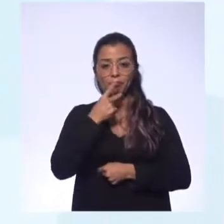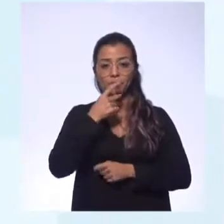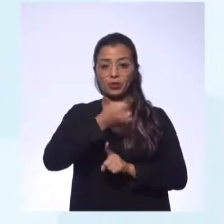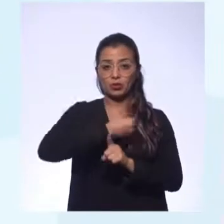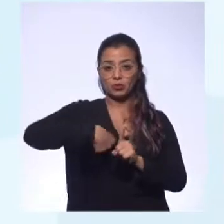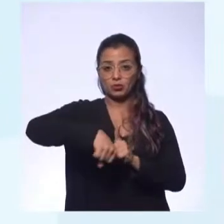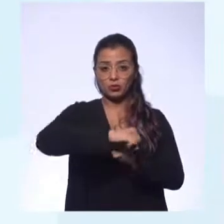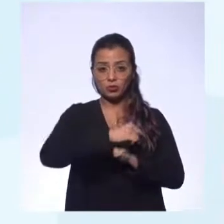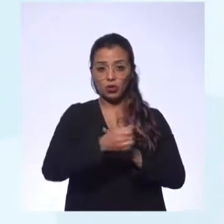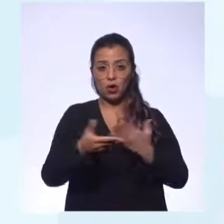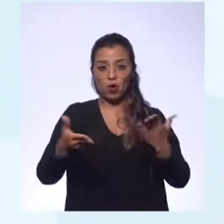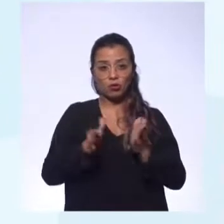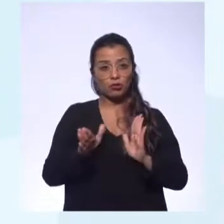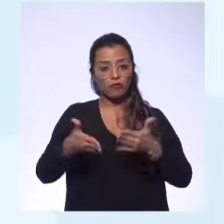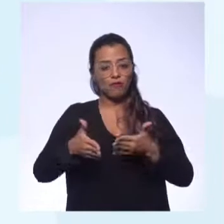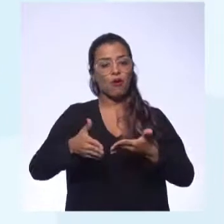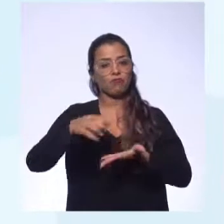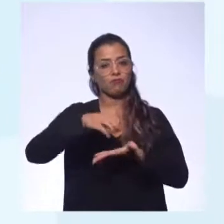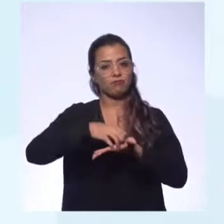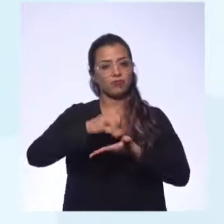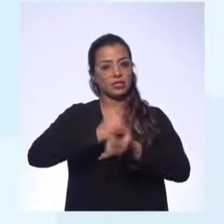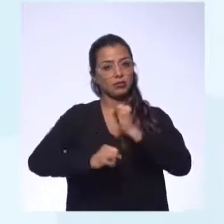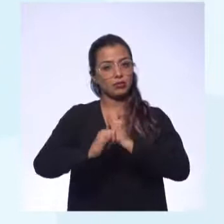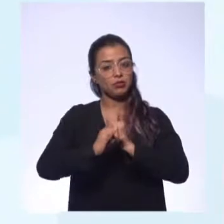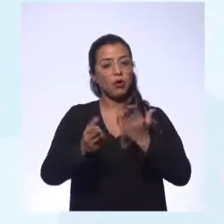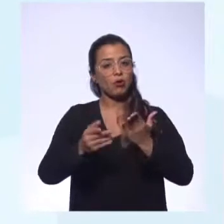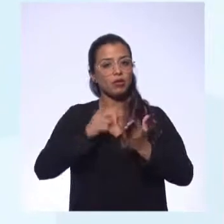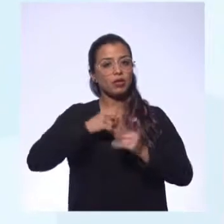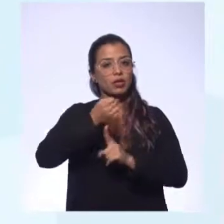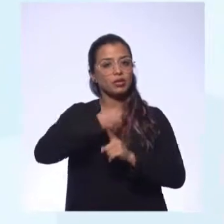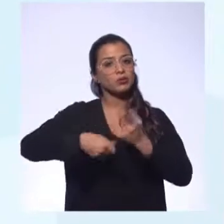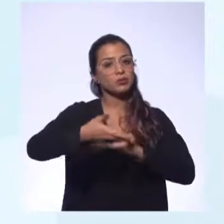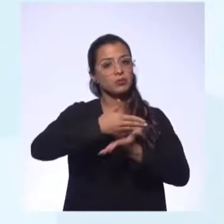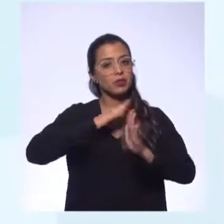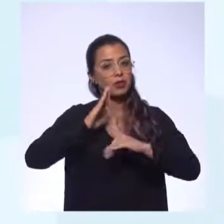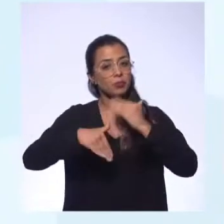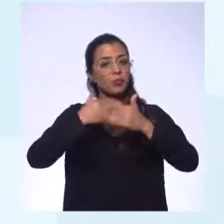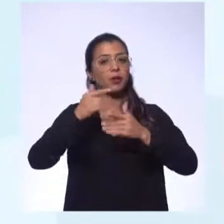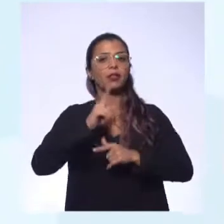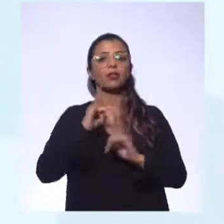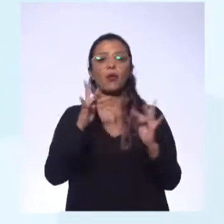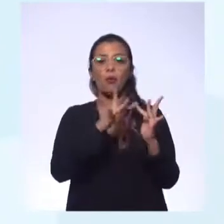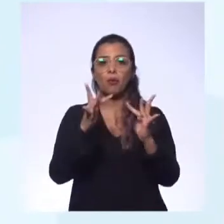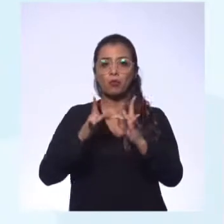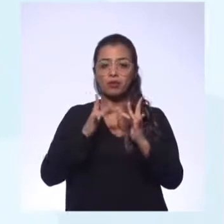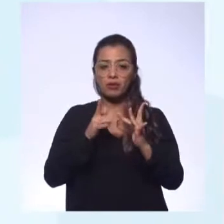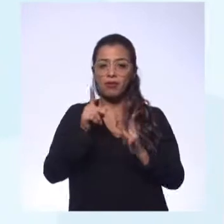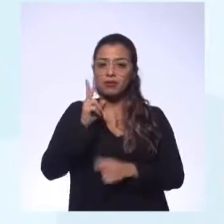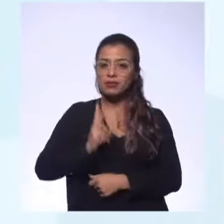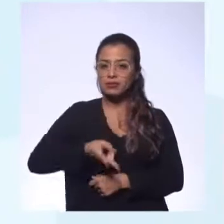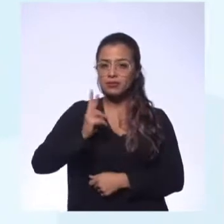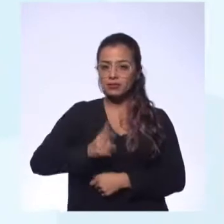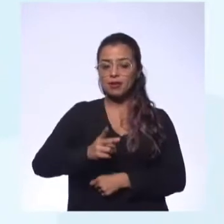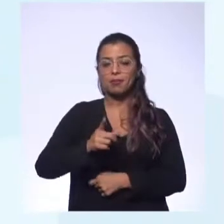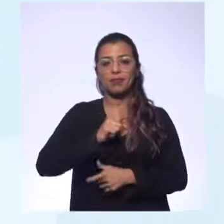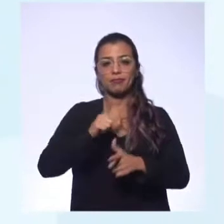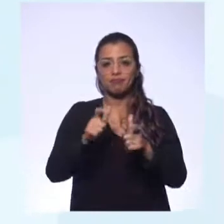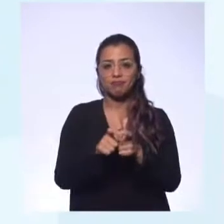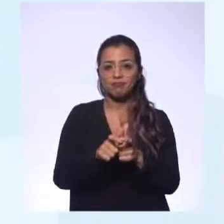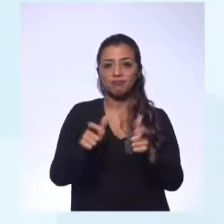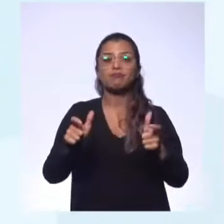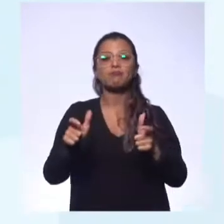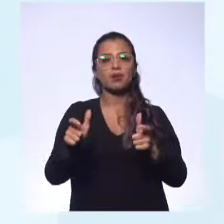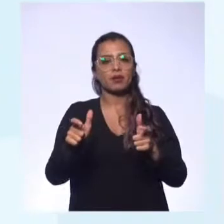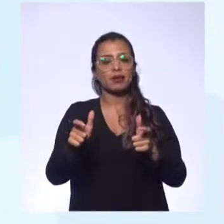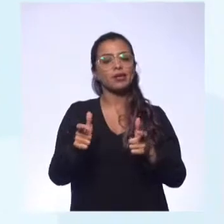se integra em rede e existe uma transformação das sociabilidades cujos contatos são cada vez mais